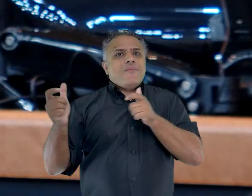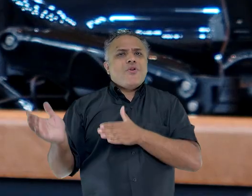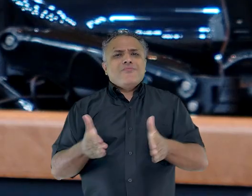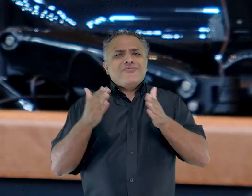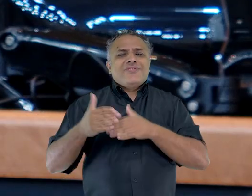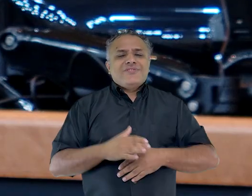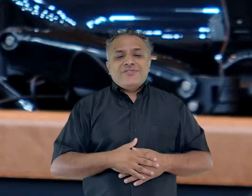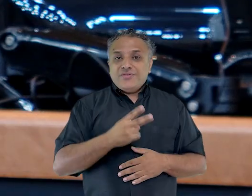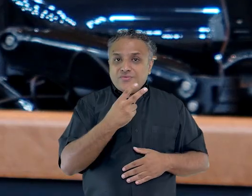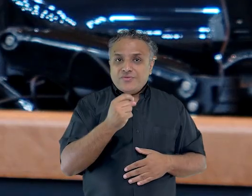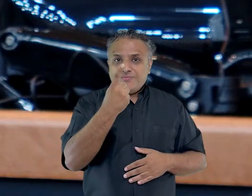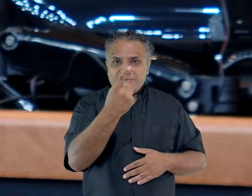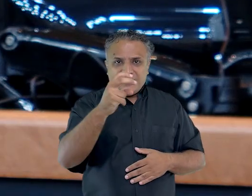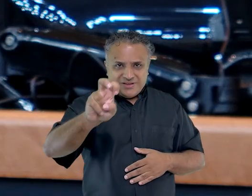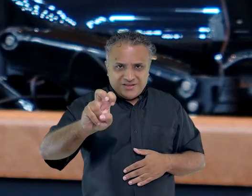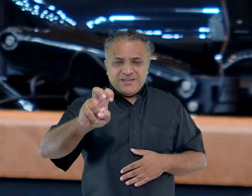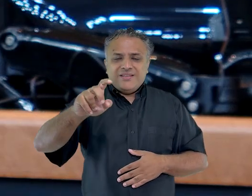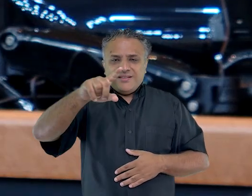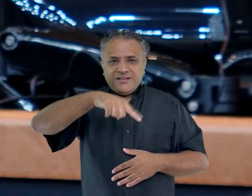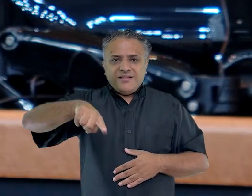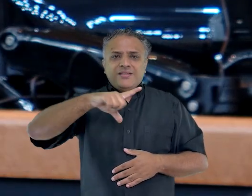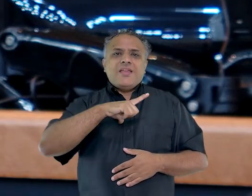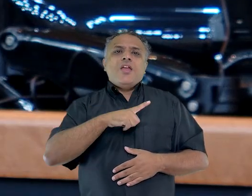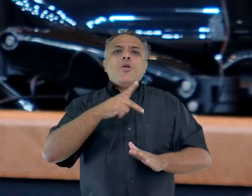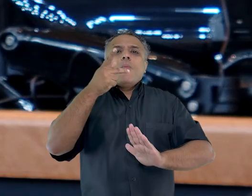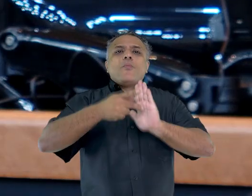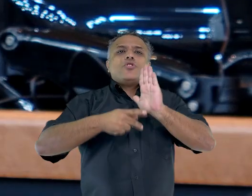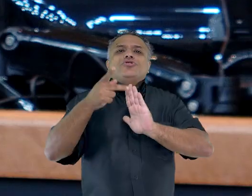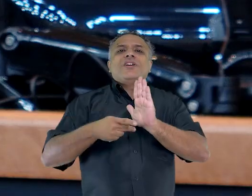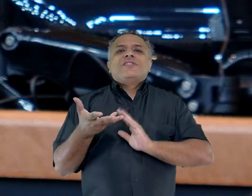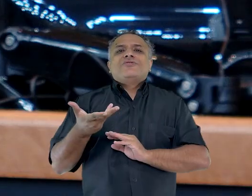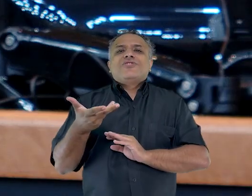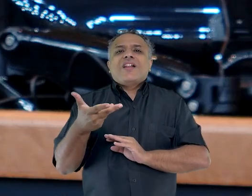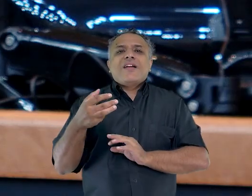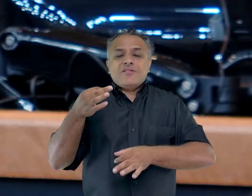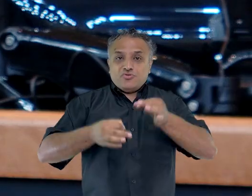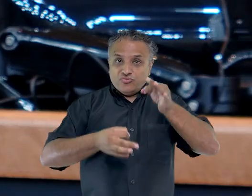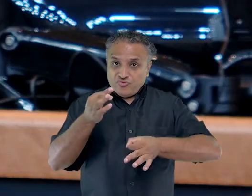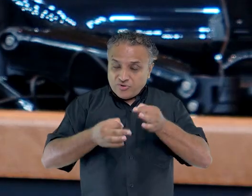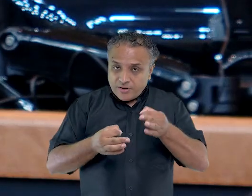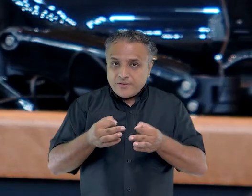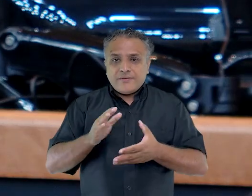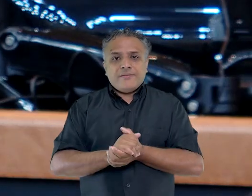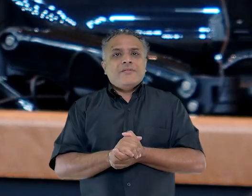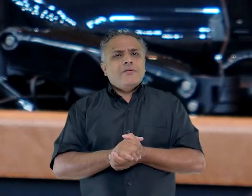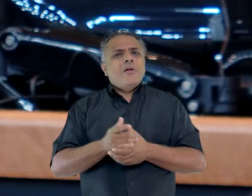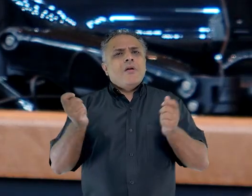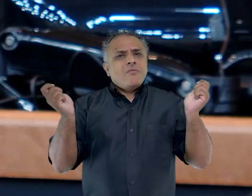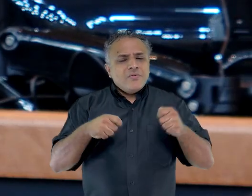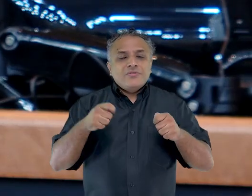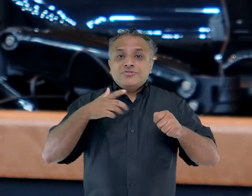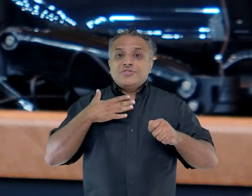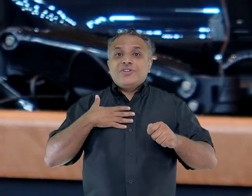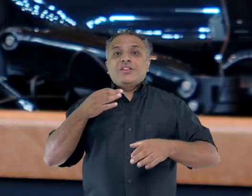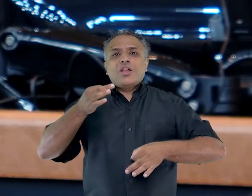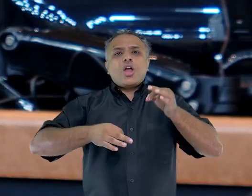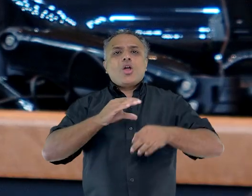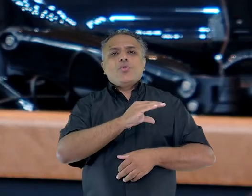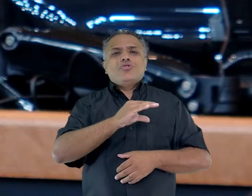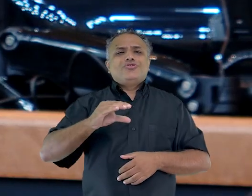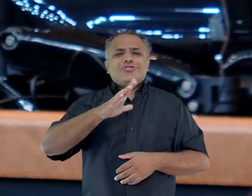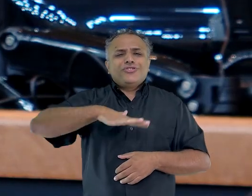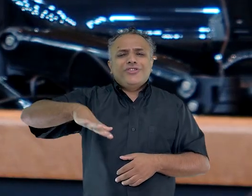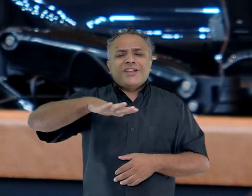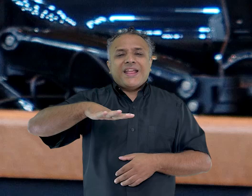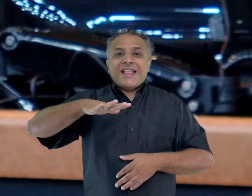Em 2015, por aqui se instalou um projeto de aceleração de julgamentos, com o auxílio da Corregedoria Nacional de